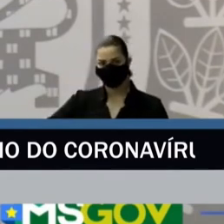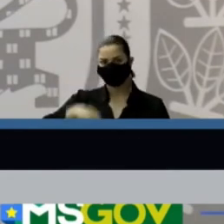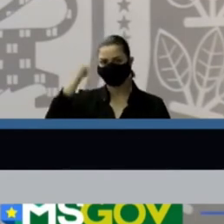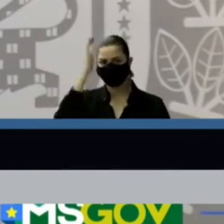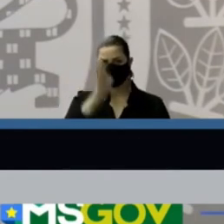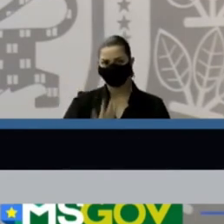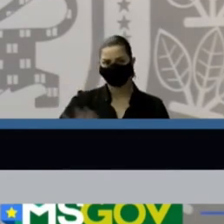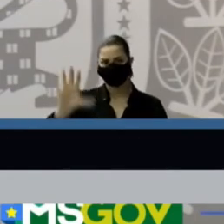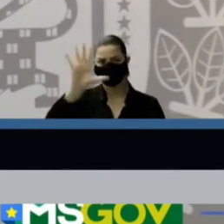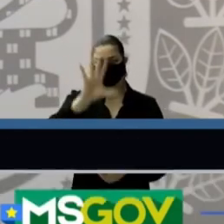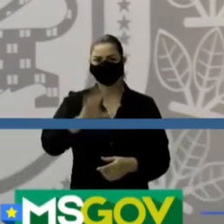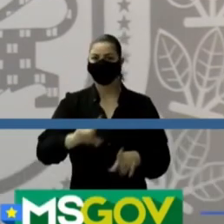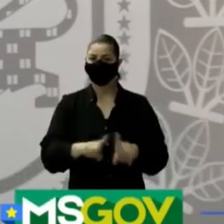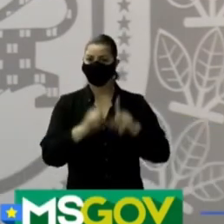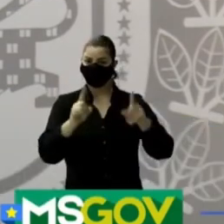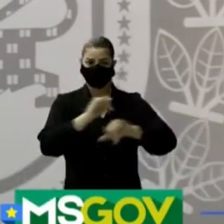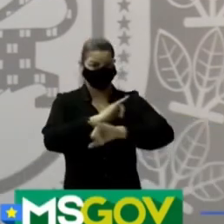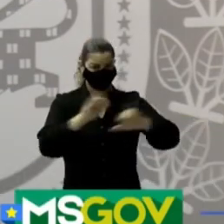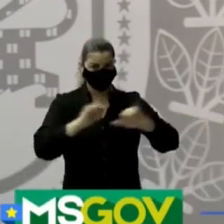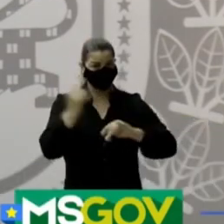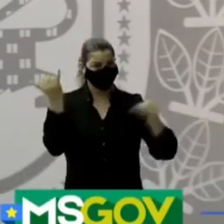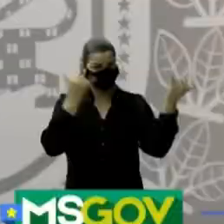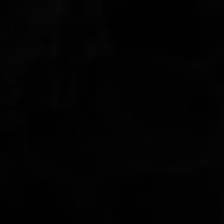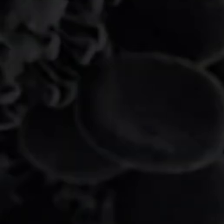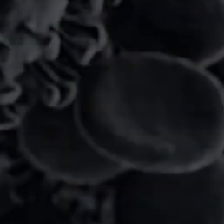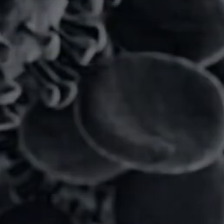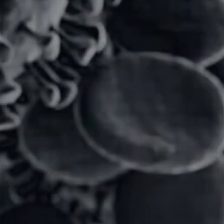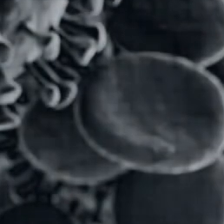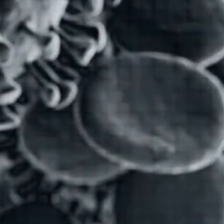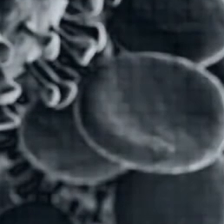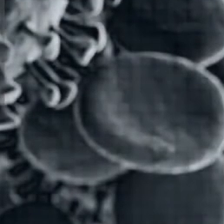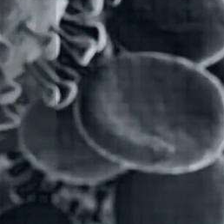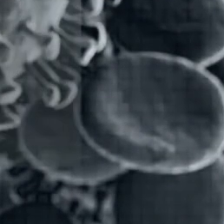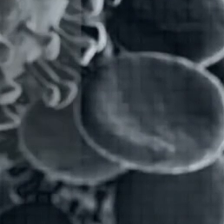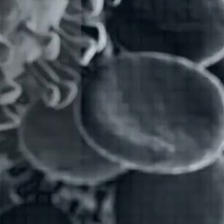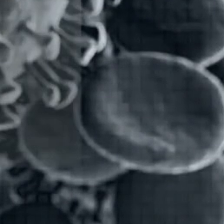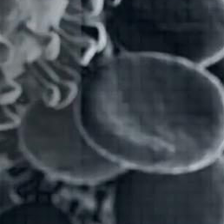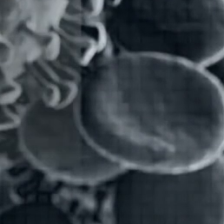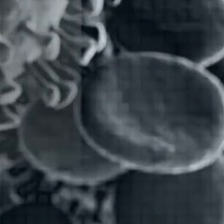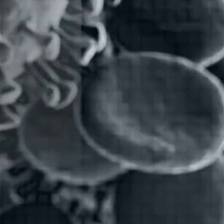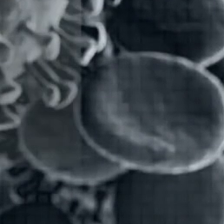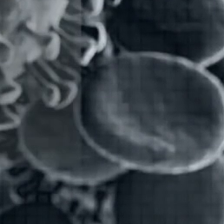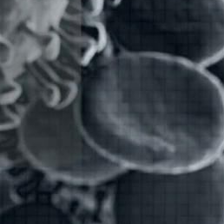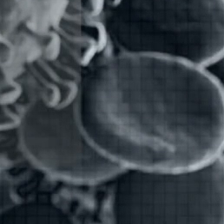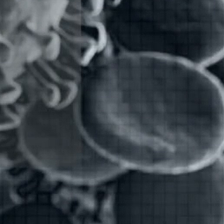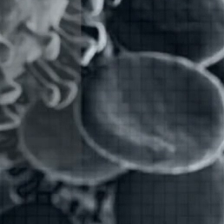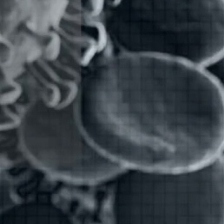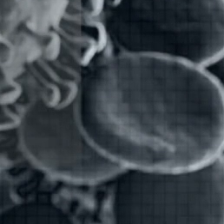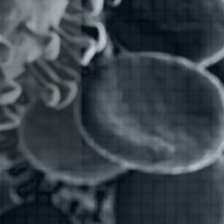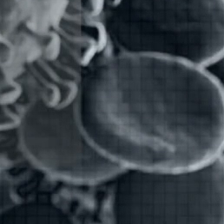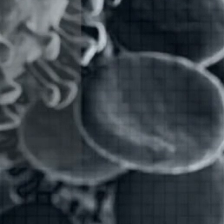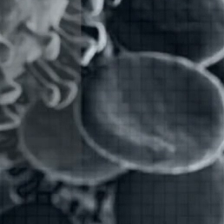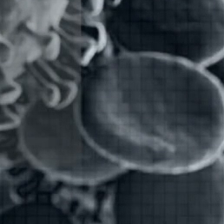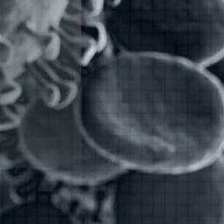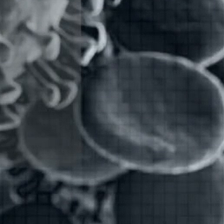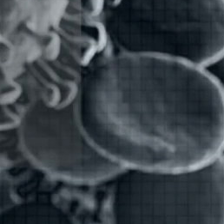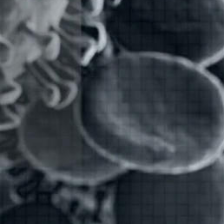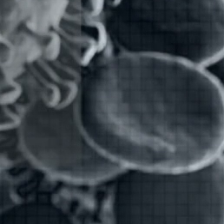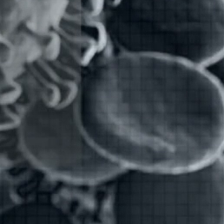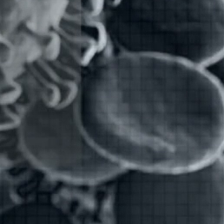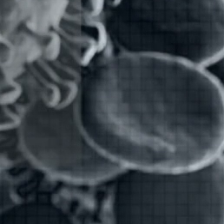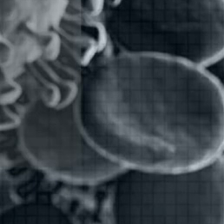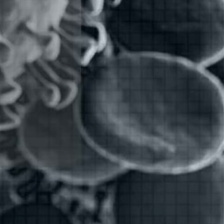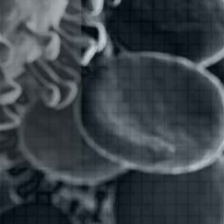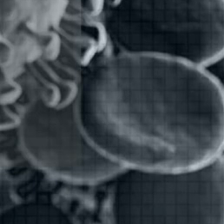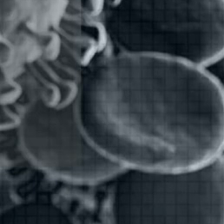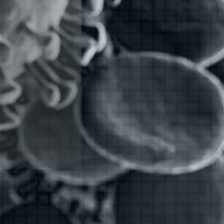que sempre pedir que as pessoas tomem cuidado. Os municípios que regrediram de bandeira foram